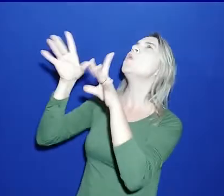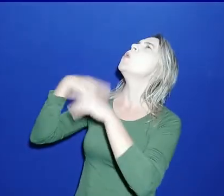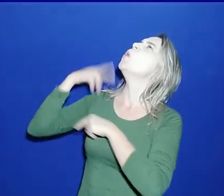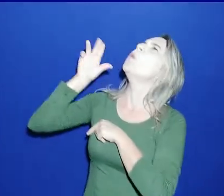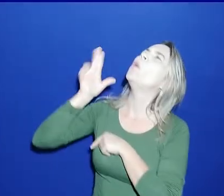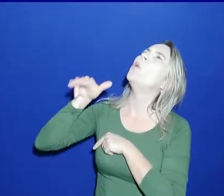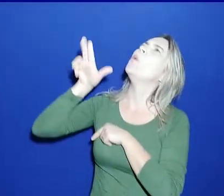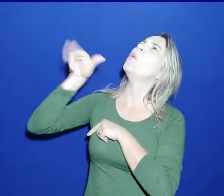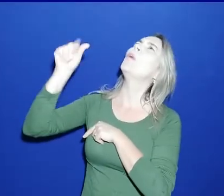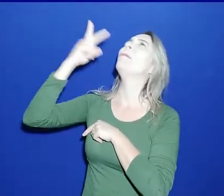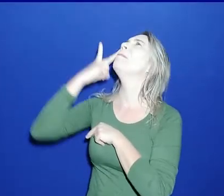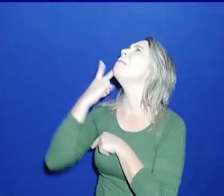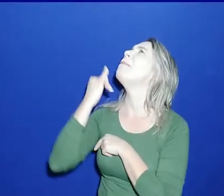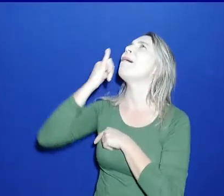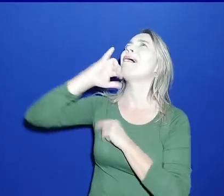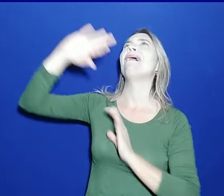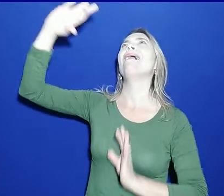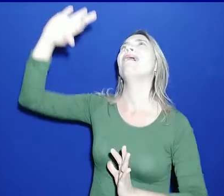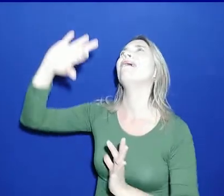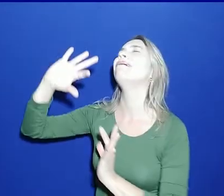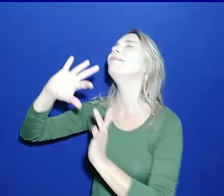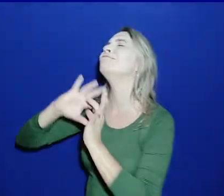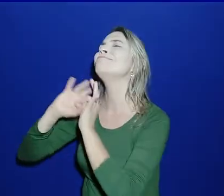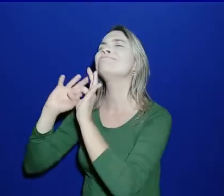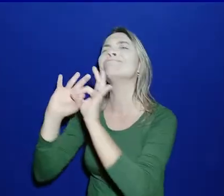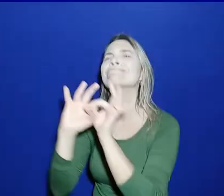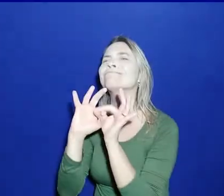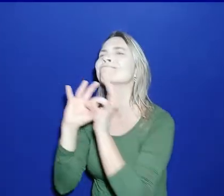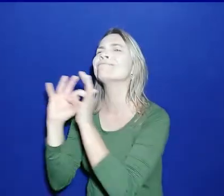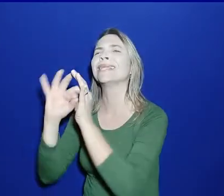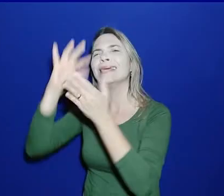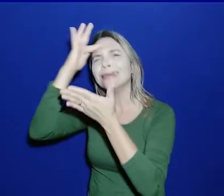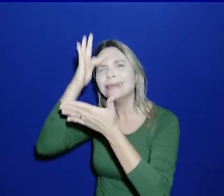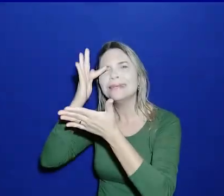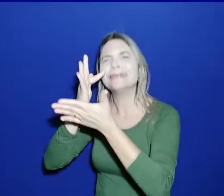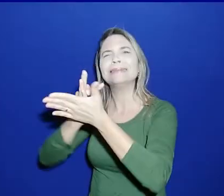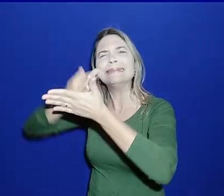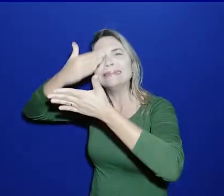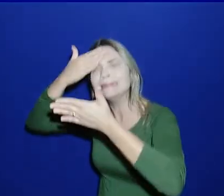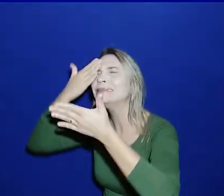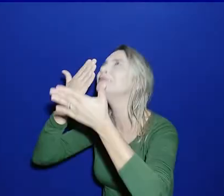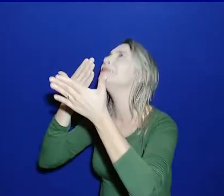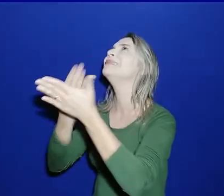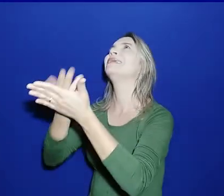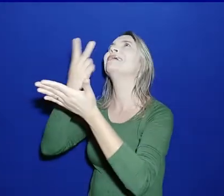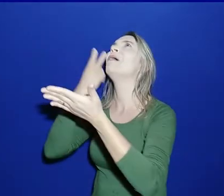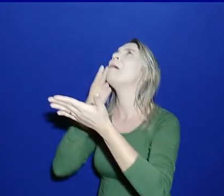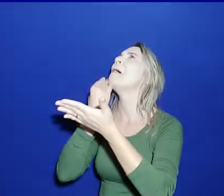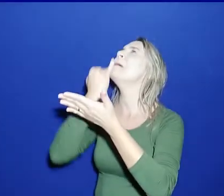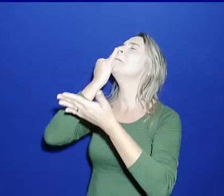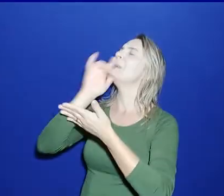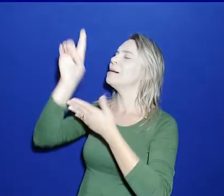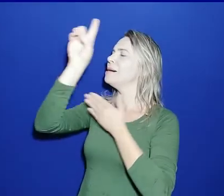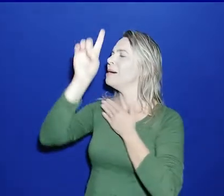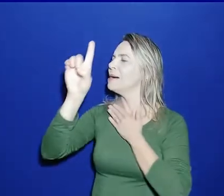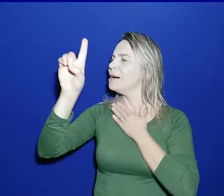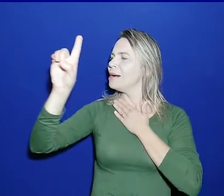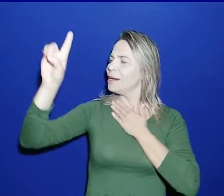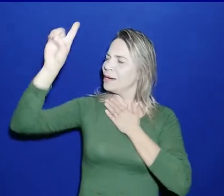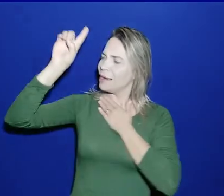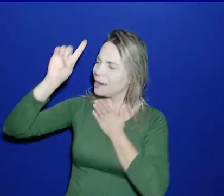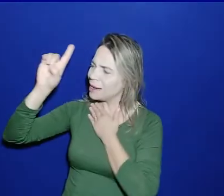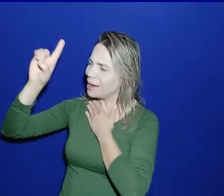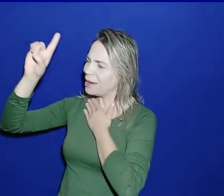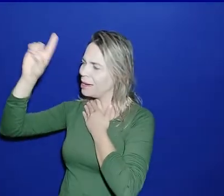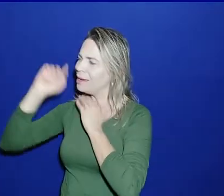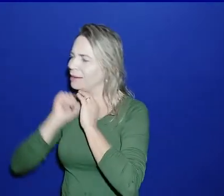confiarei. Oh, confiarei, acredito em ti, ó Pai.